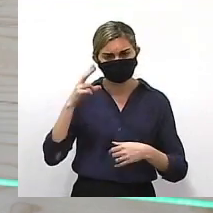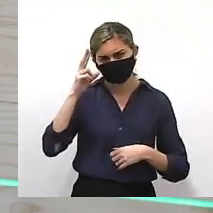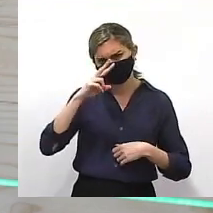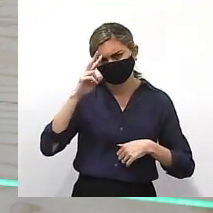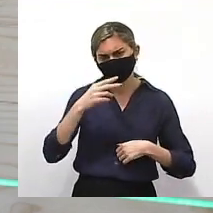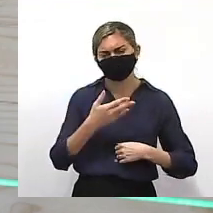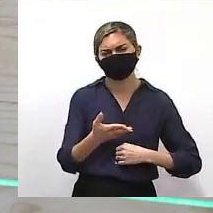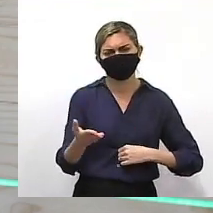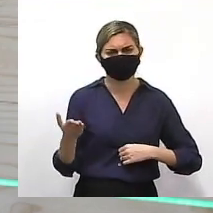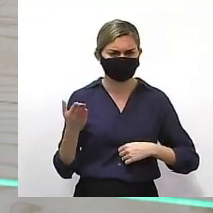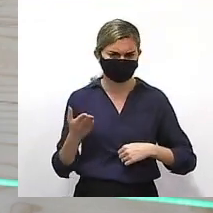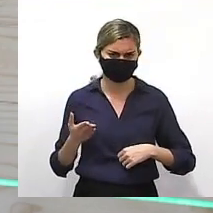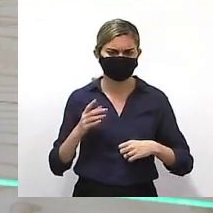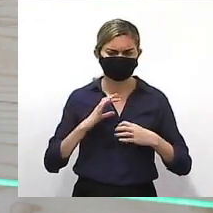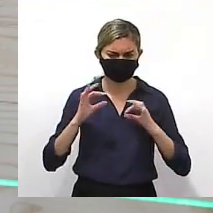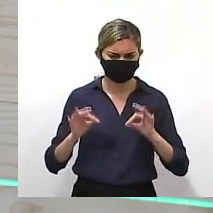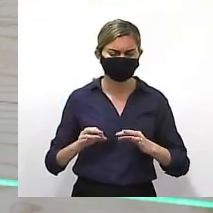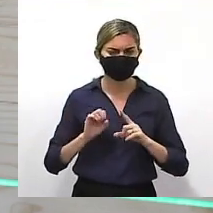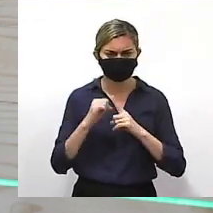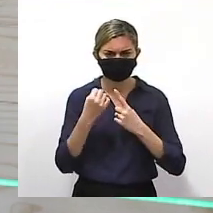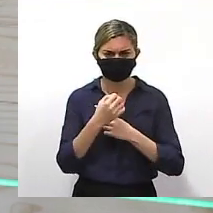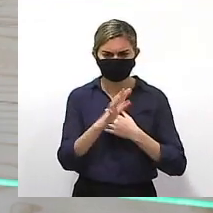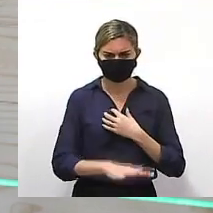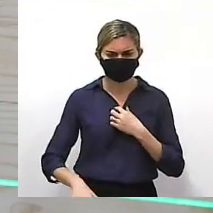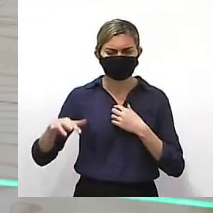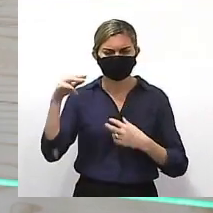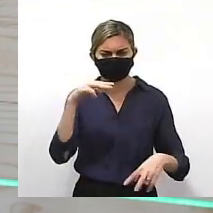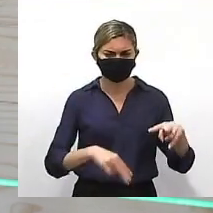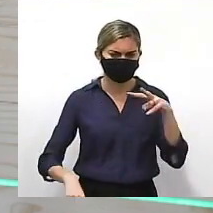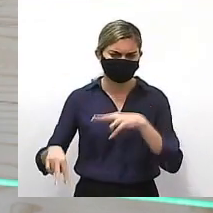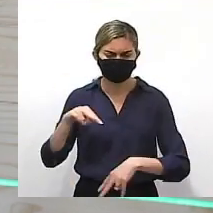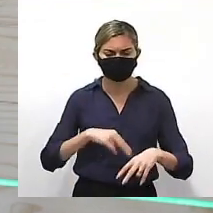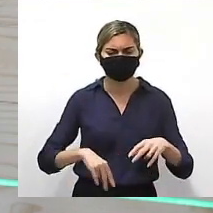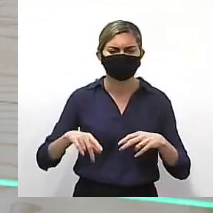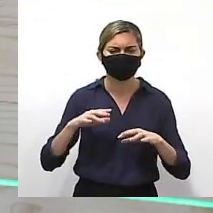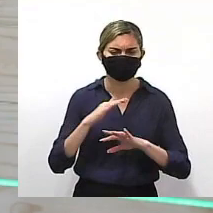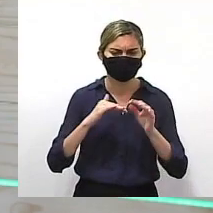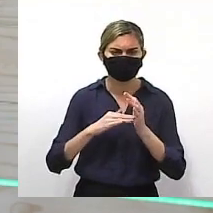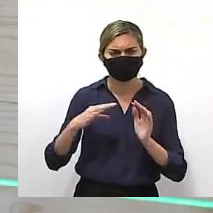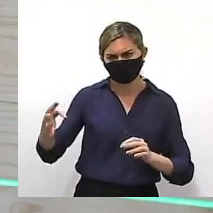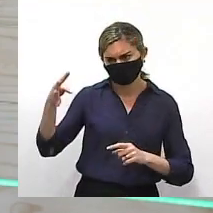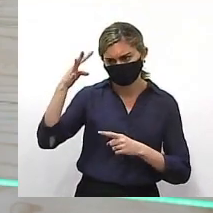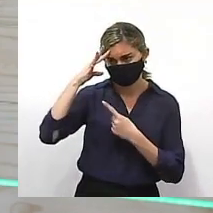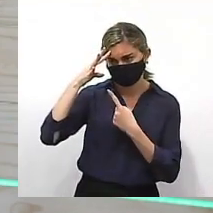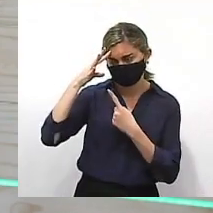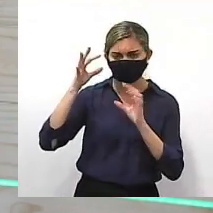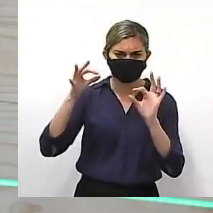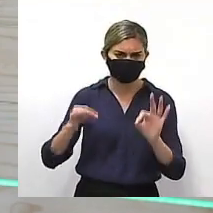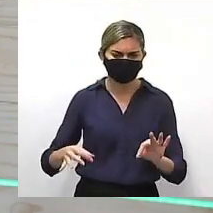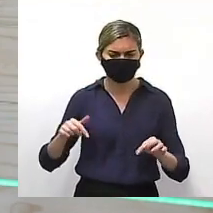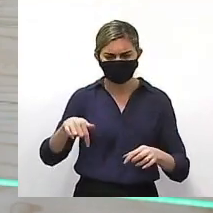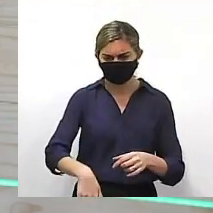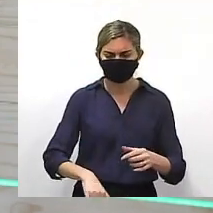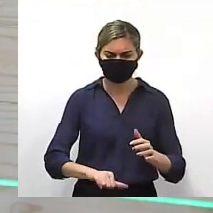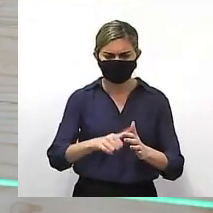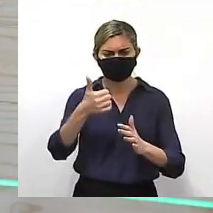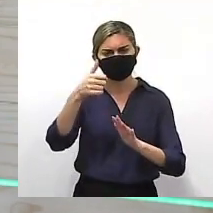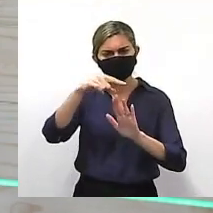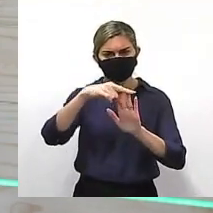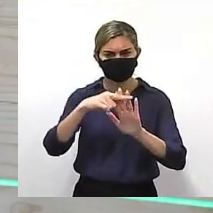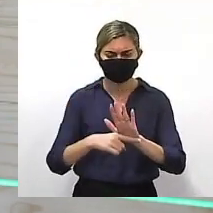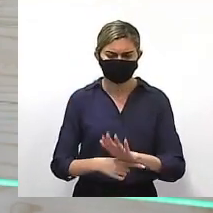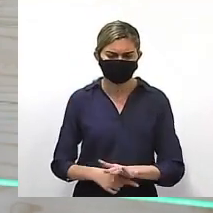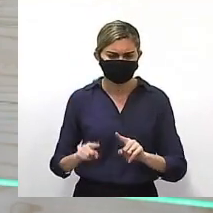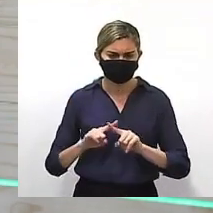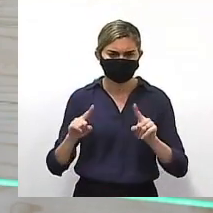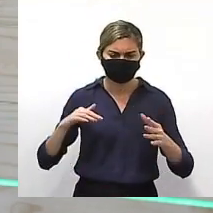para vocês, certo, que o Sociologia do Olhar, ele estará toda quarta-feira, certo? Hoje é o nosso primeiro programa,